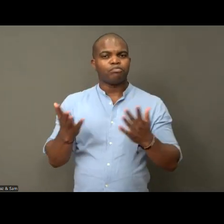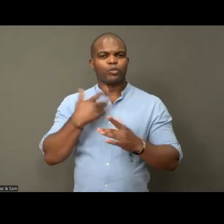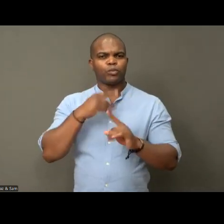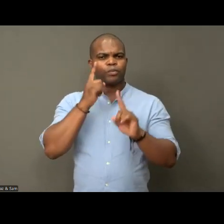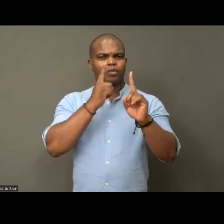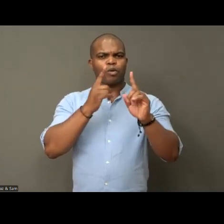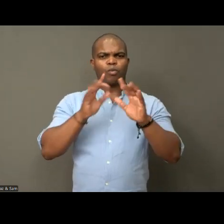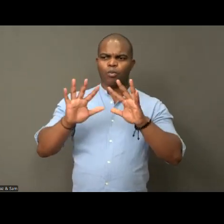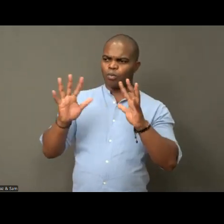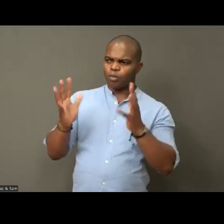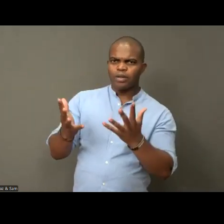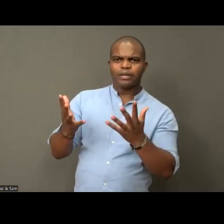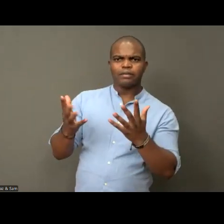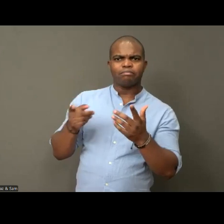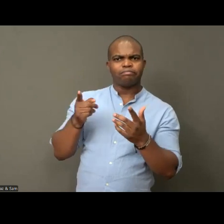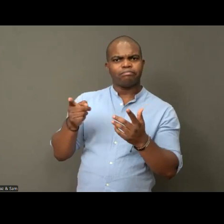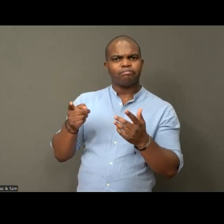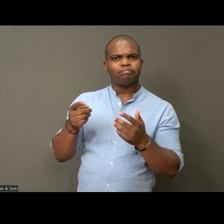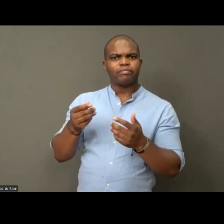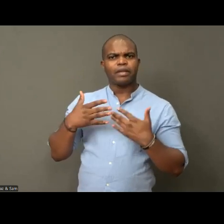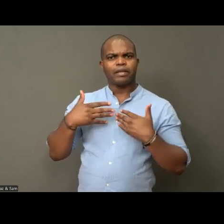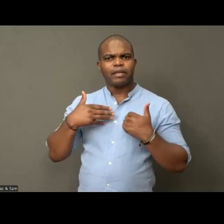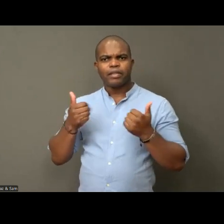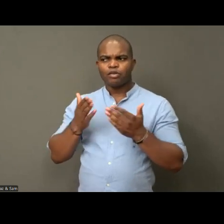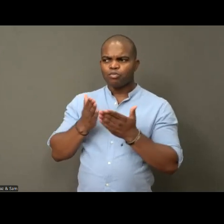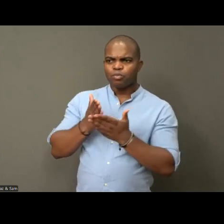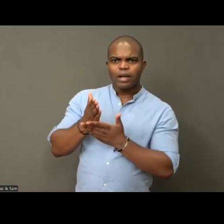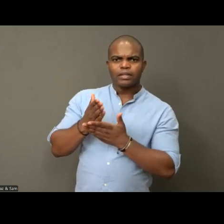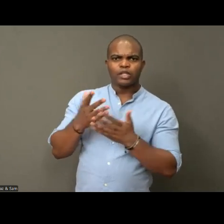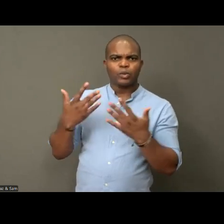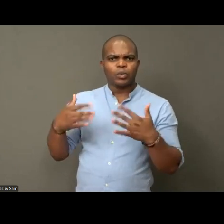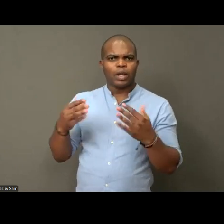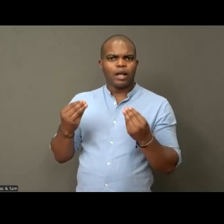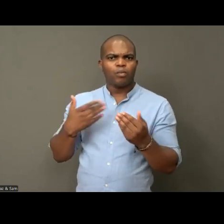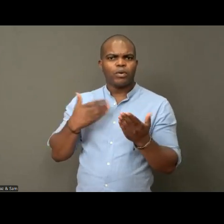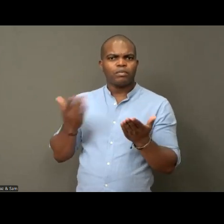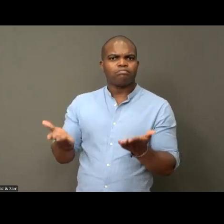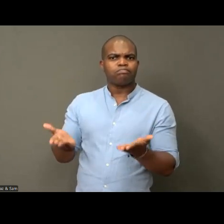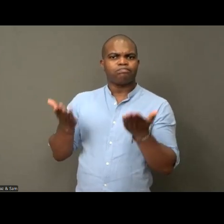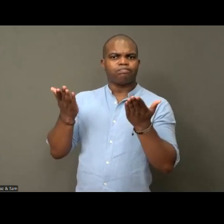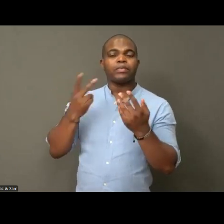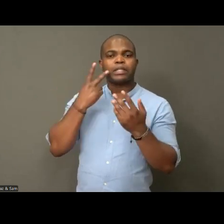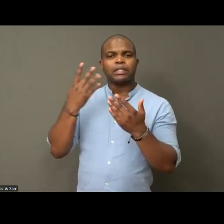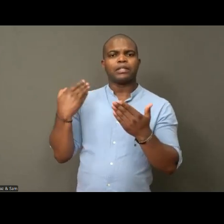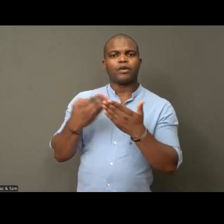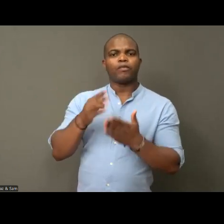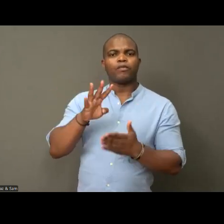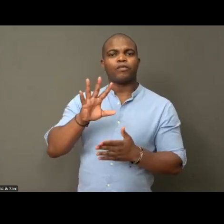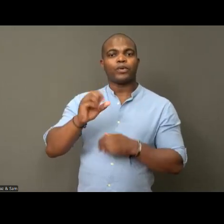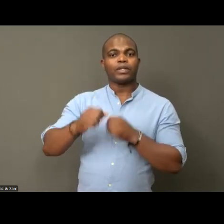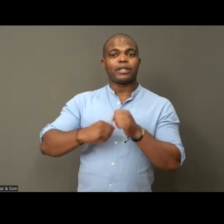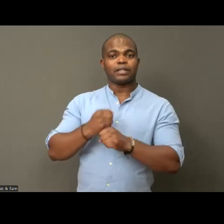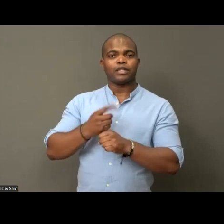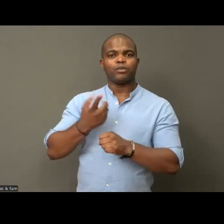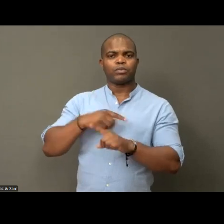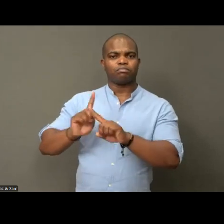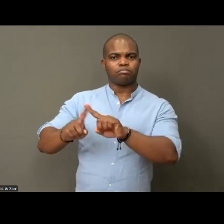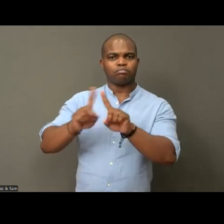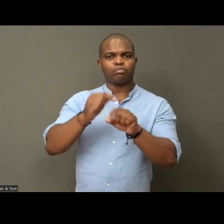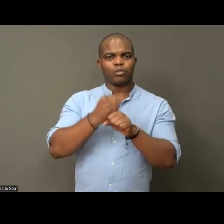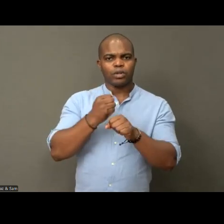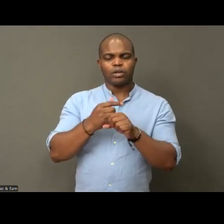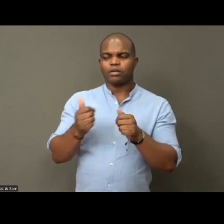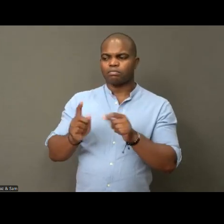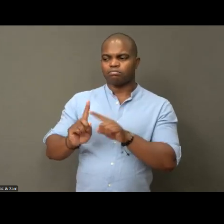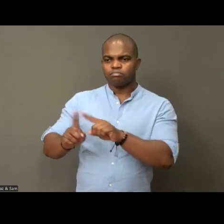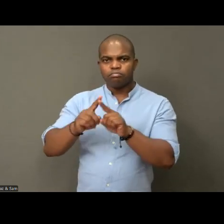e o custo envolvido na luta contra essas doenças. Nos últimos 40 anos, trabalhamos com vários parceiros para eliminar várias